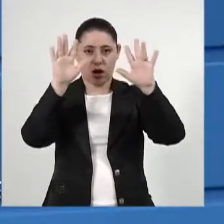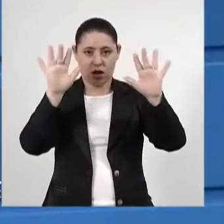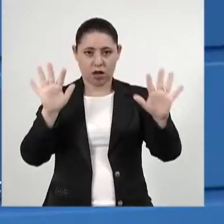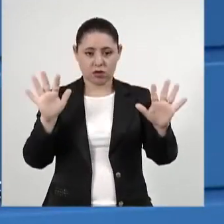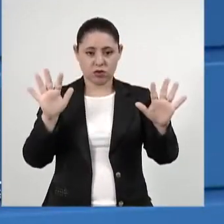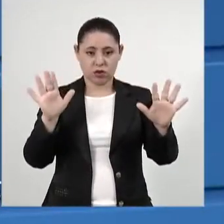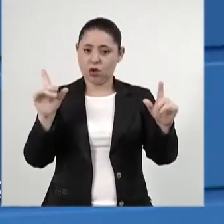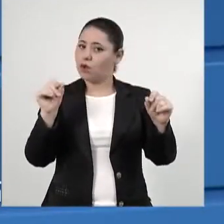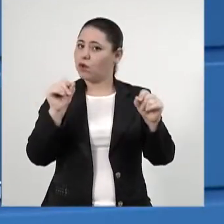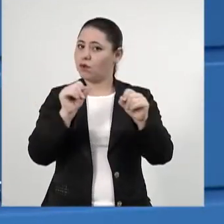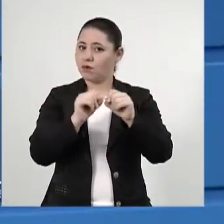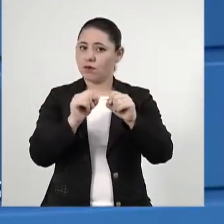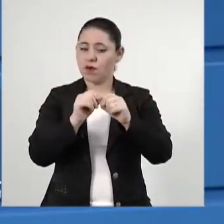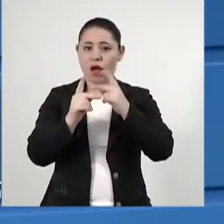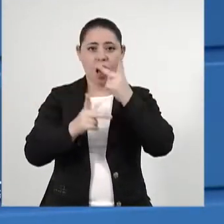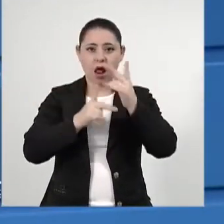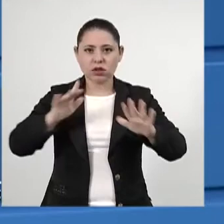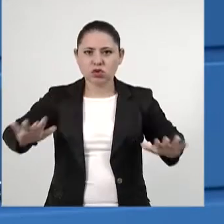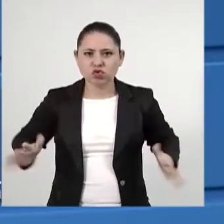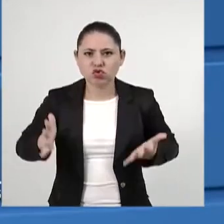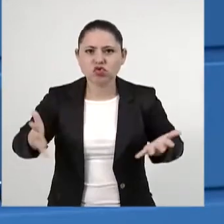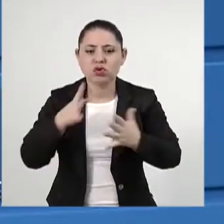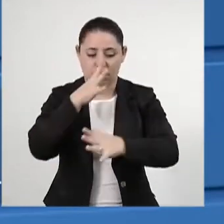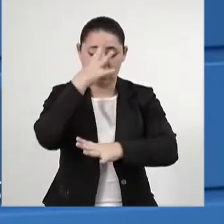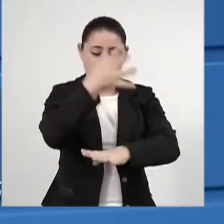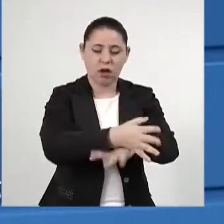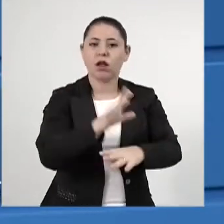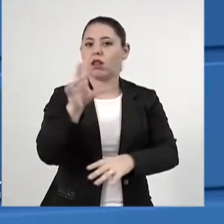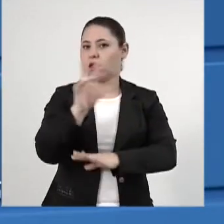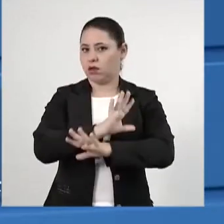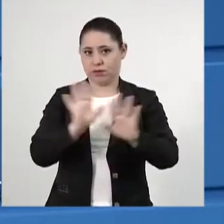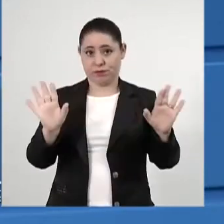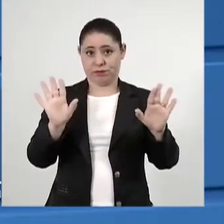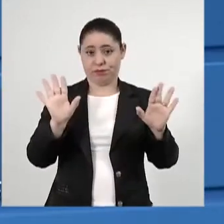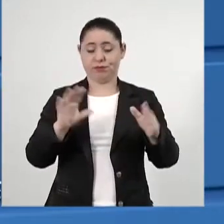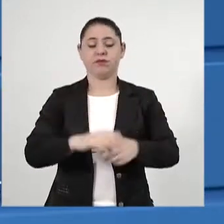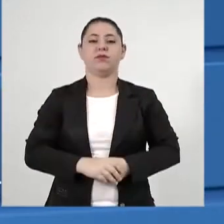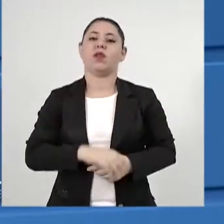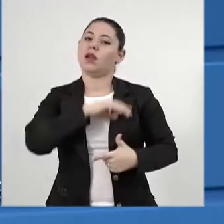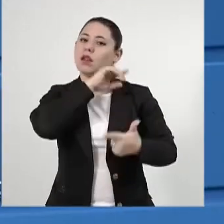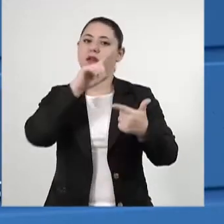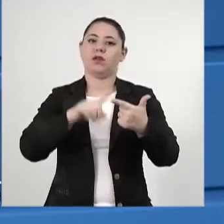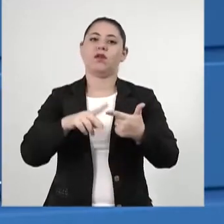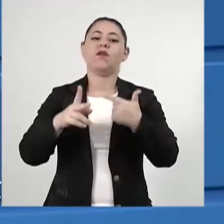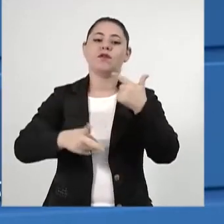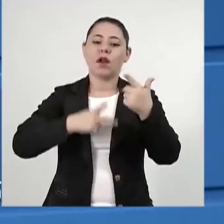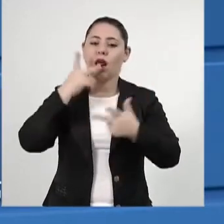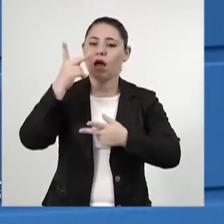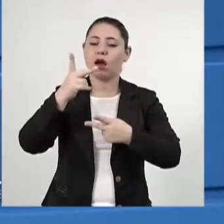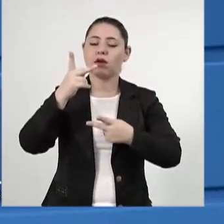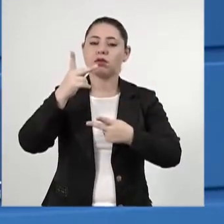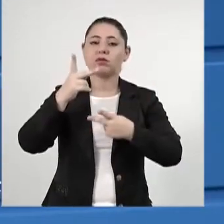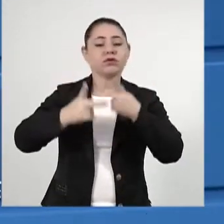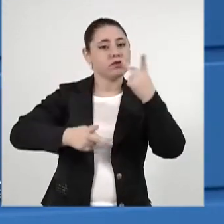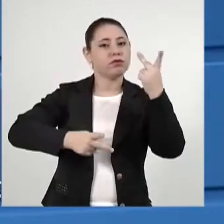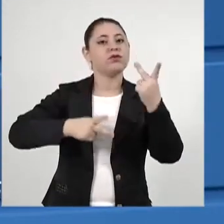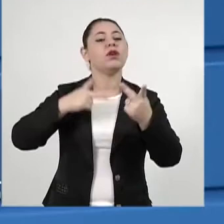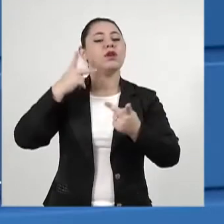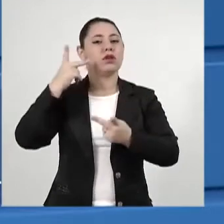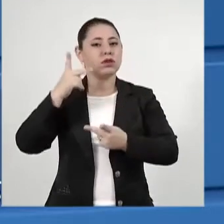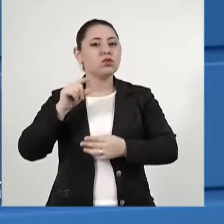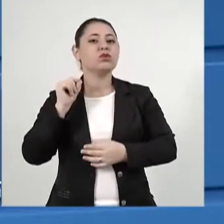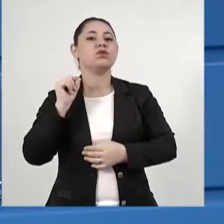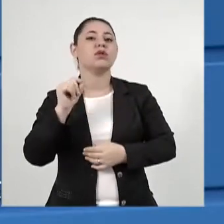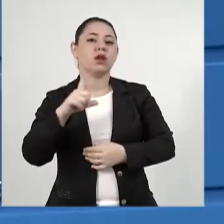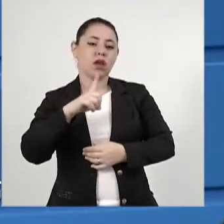não fiz uma fala incentivando invasão. Ponto. Segundo, eu quero dizer para vocês que eu fiz uma fala falando que